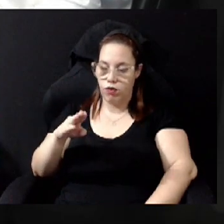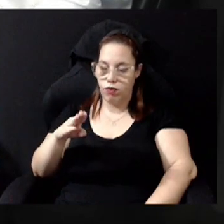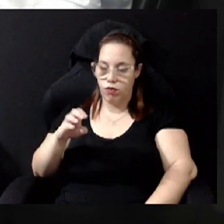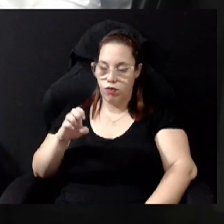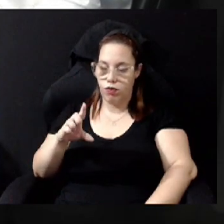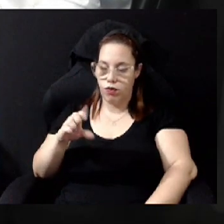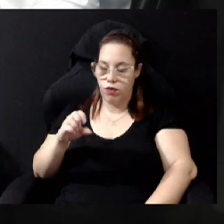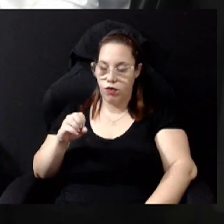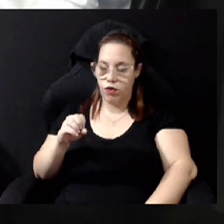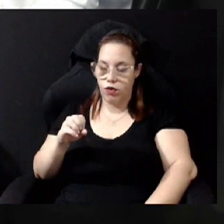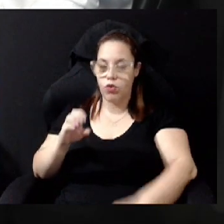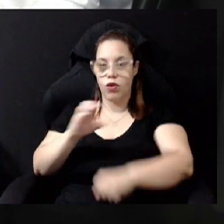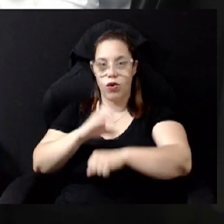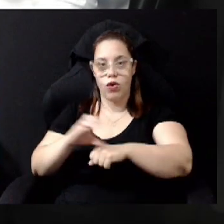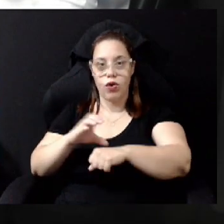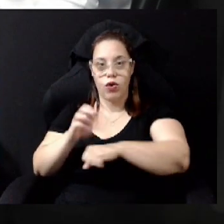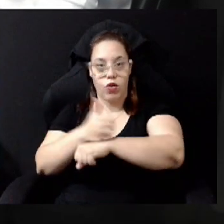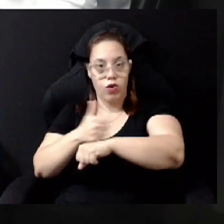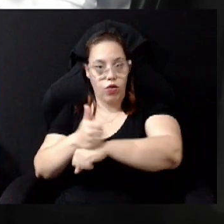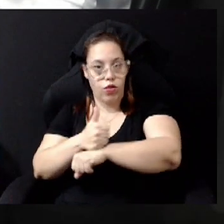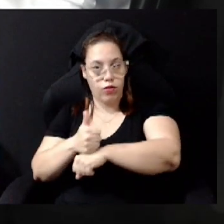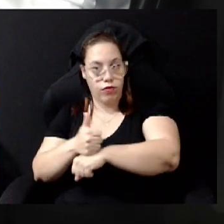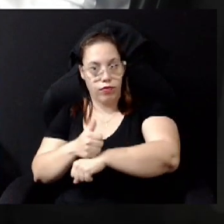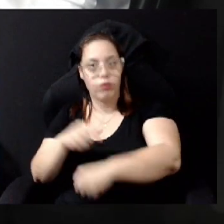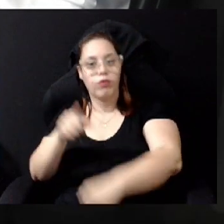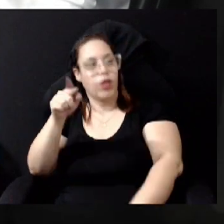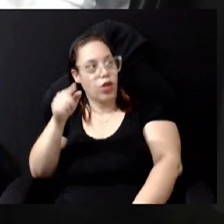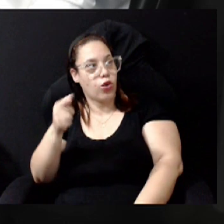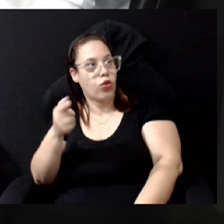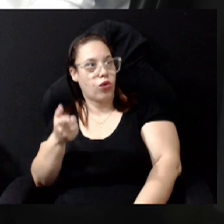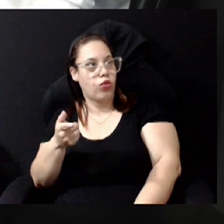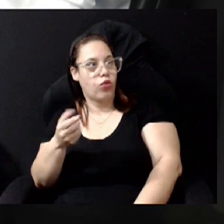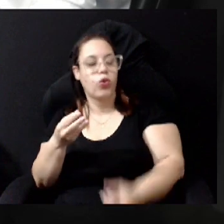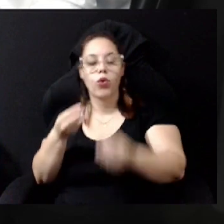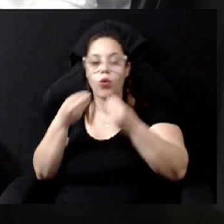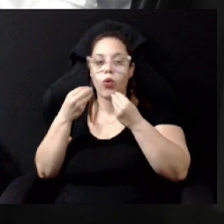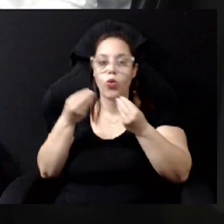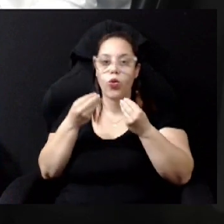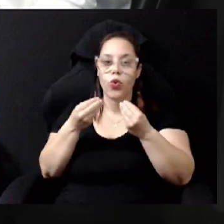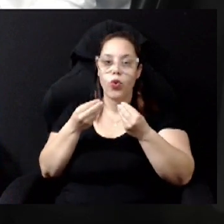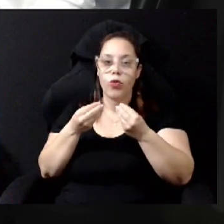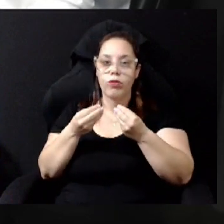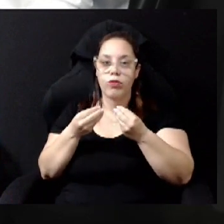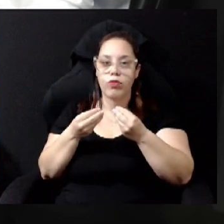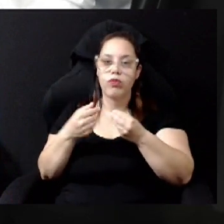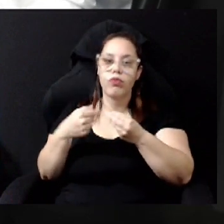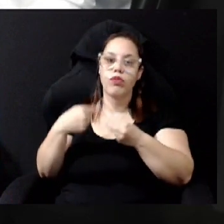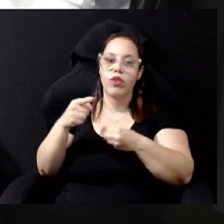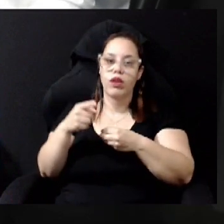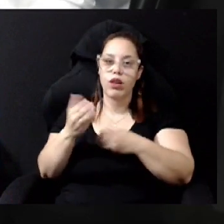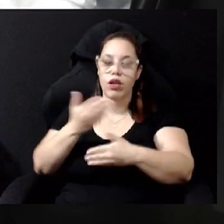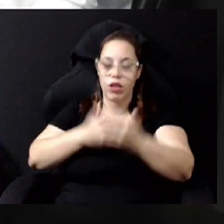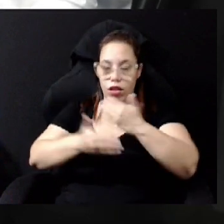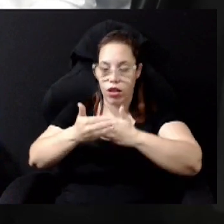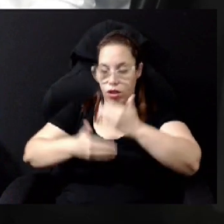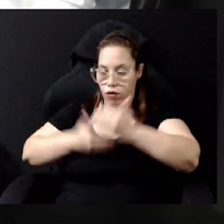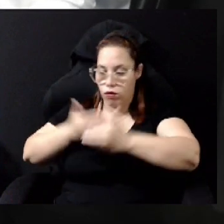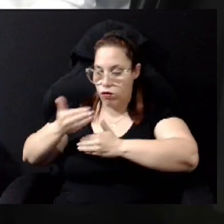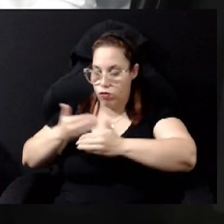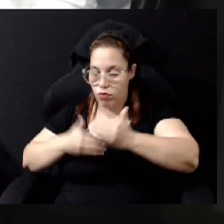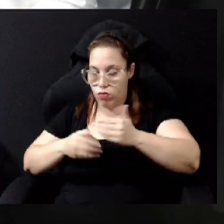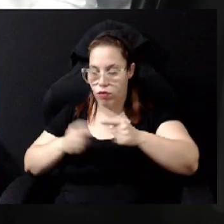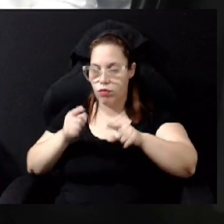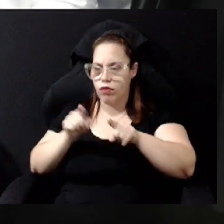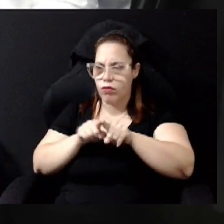de qualificação profissional. Isso. Como tá? O pessoal tá indo, tá participando, porque às vezes a gente vai em algum bairro,